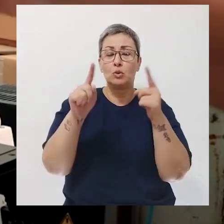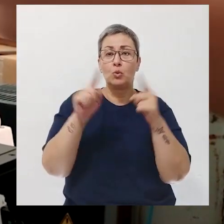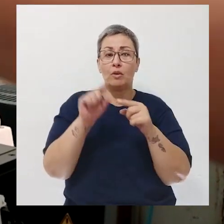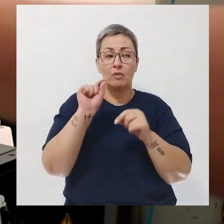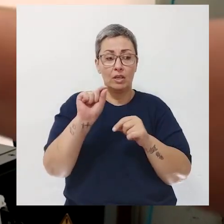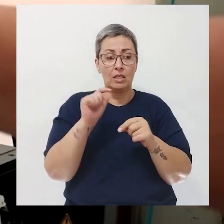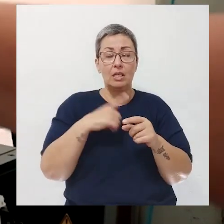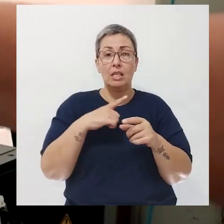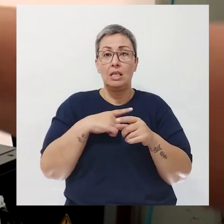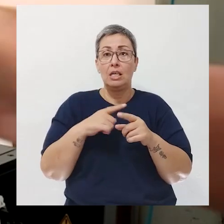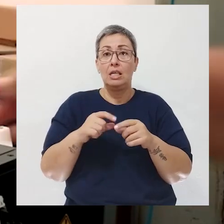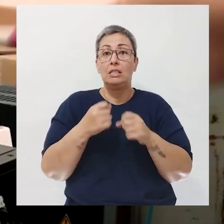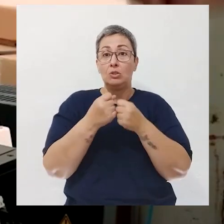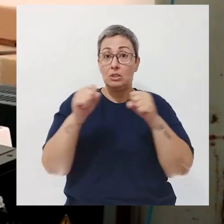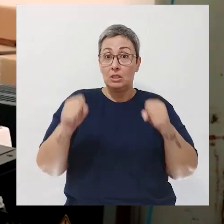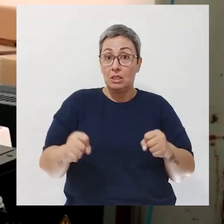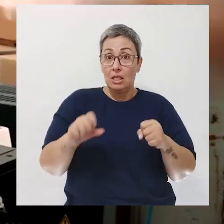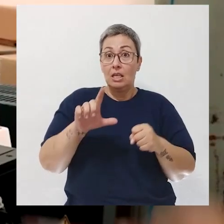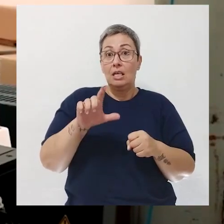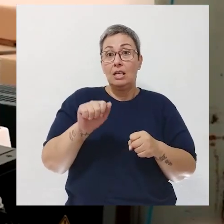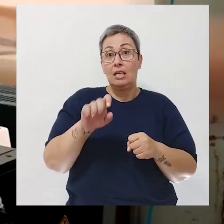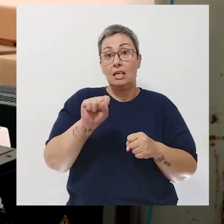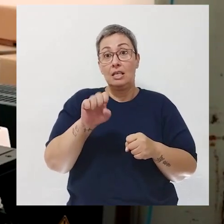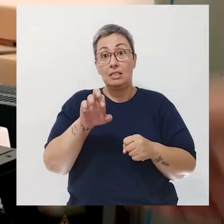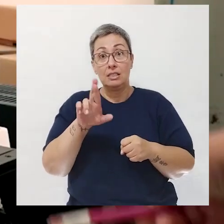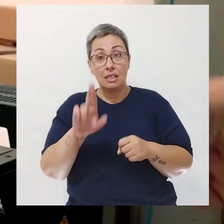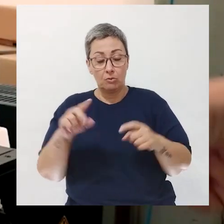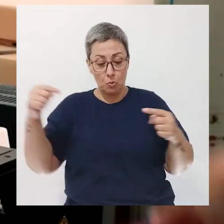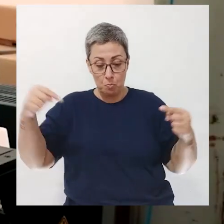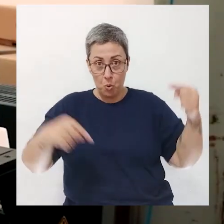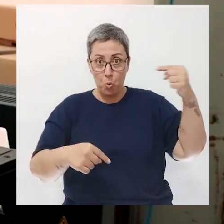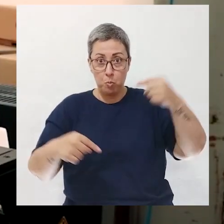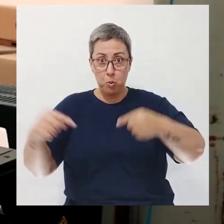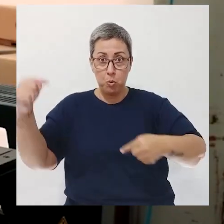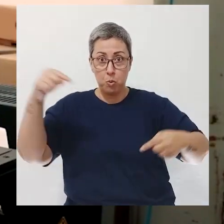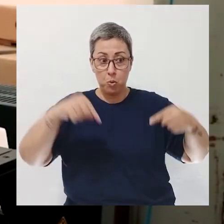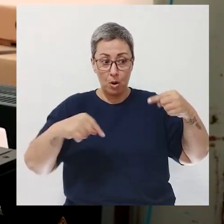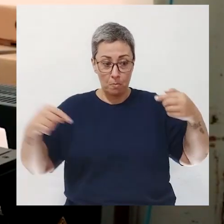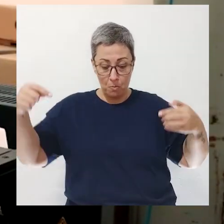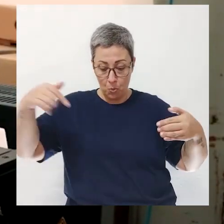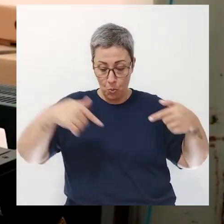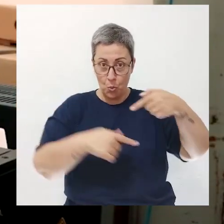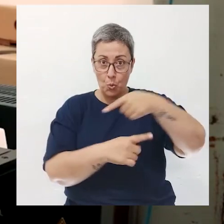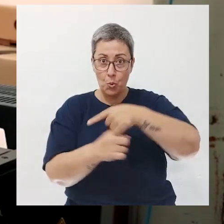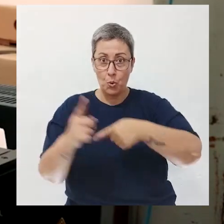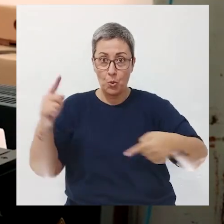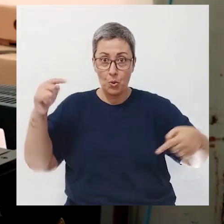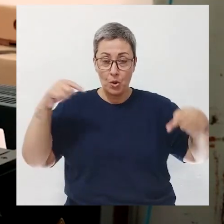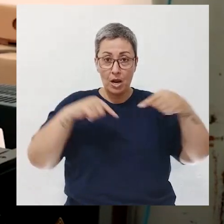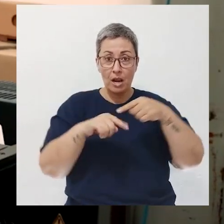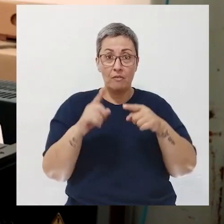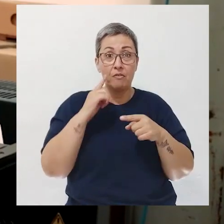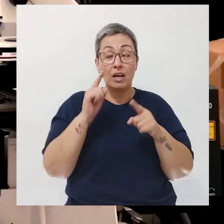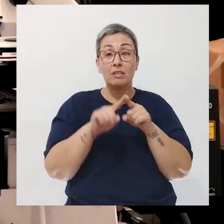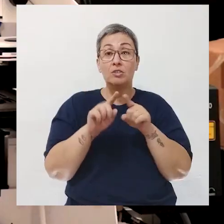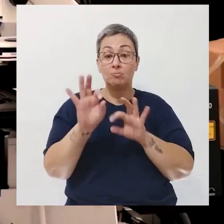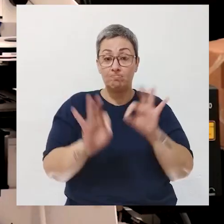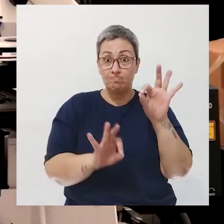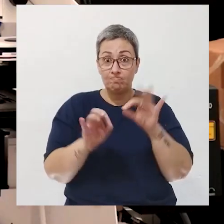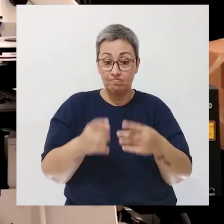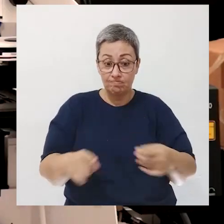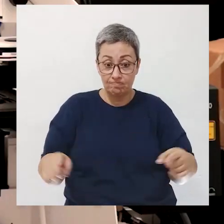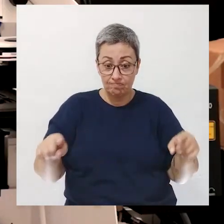vai ocorrer é a passagem, tem um sistema de lasers aqui. E esse laser ele vai ser emitido, vai passar pela imagem